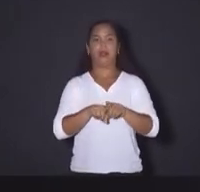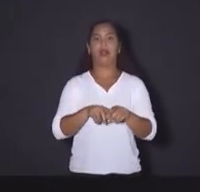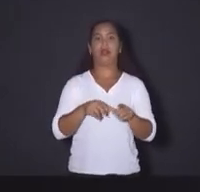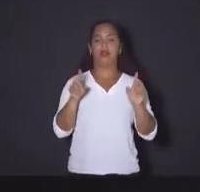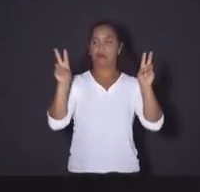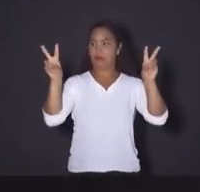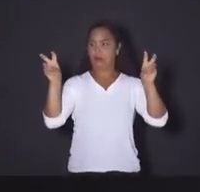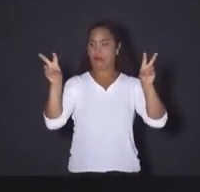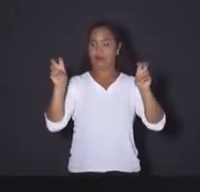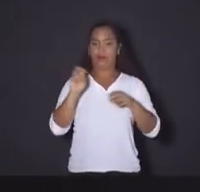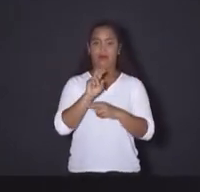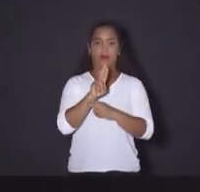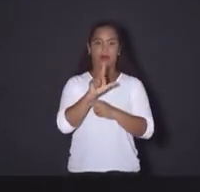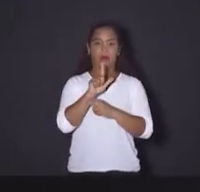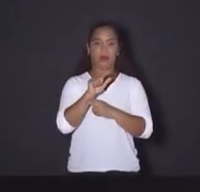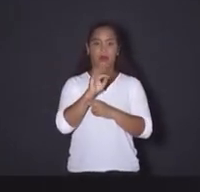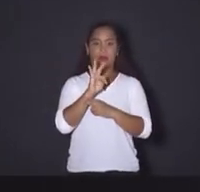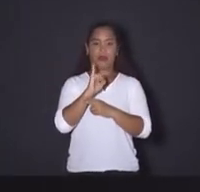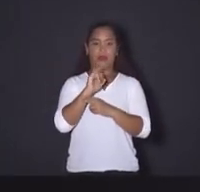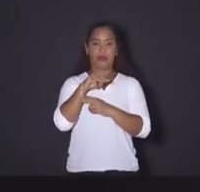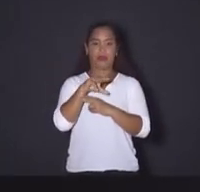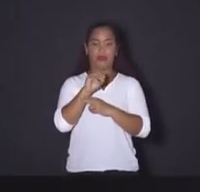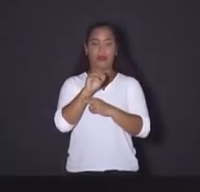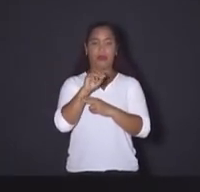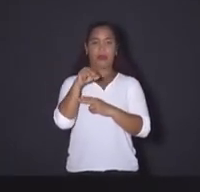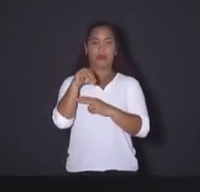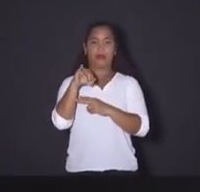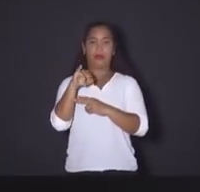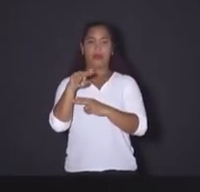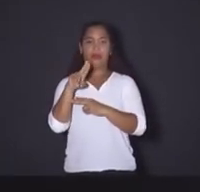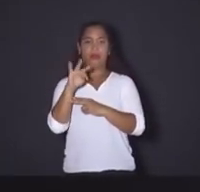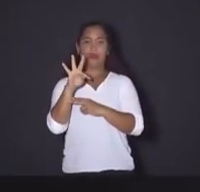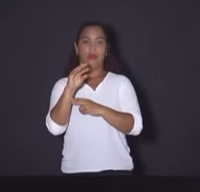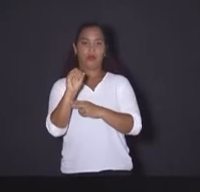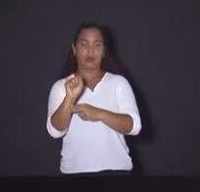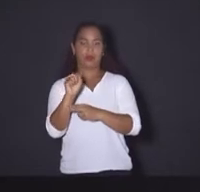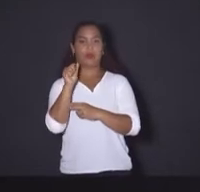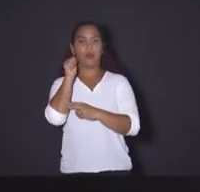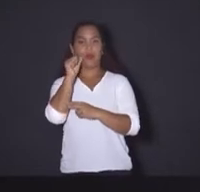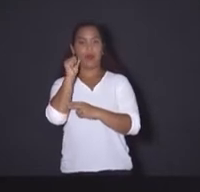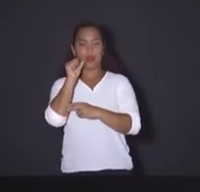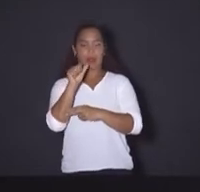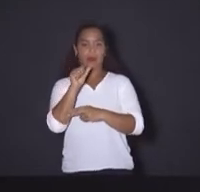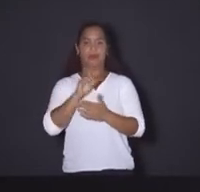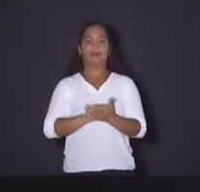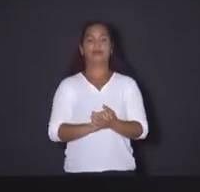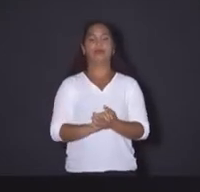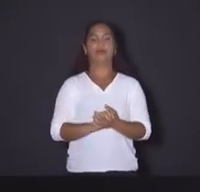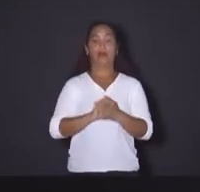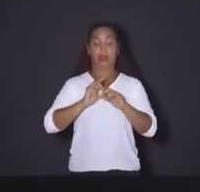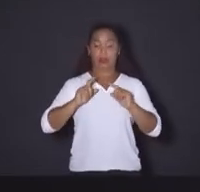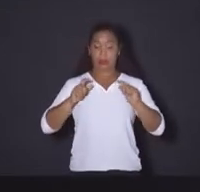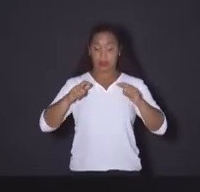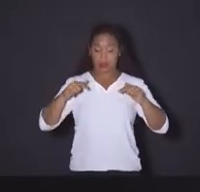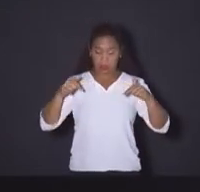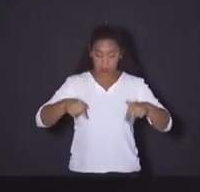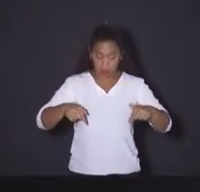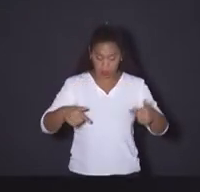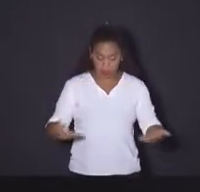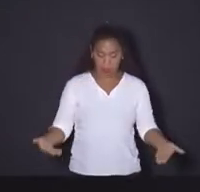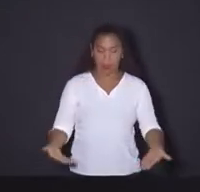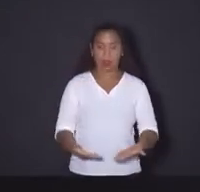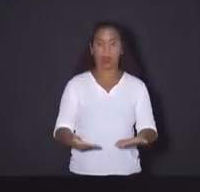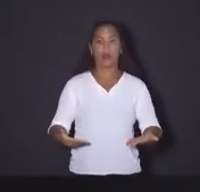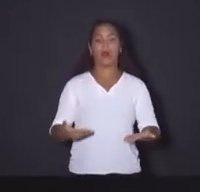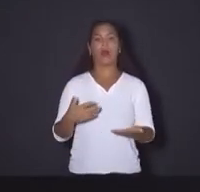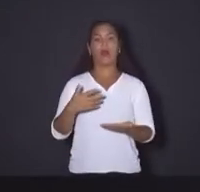para o curto, Os Últimos Minutos de uma Mulher, e pensando neste lugar onde a gente se encontra de educação informal, eu preciso falar